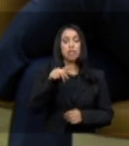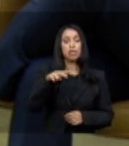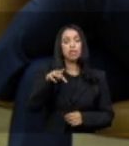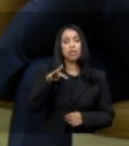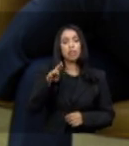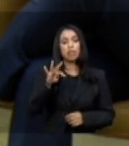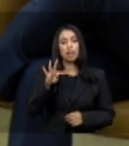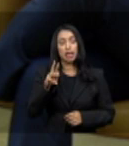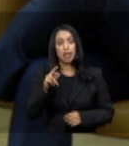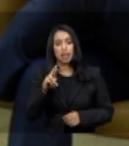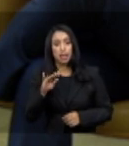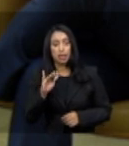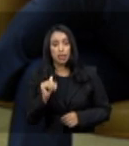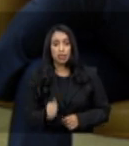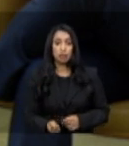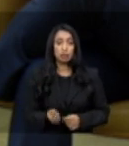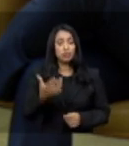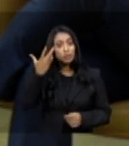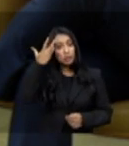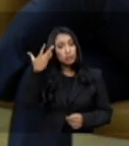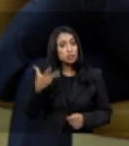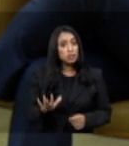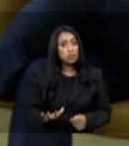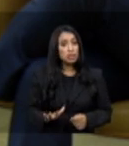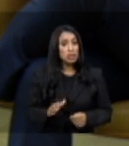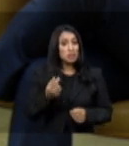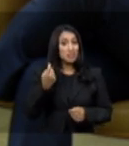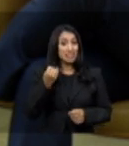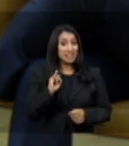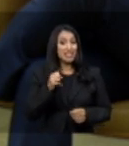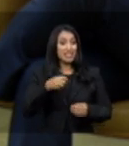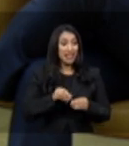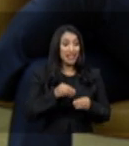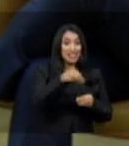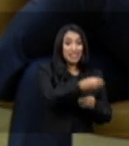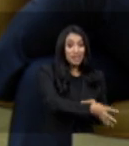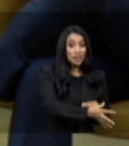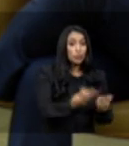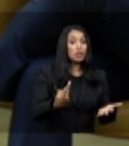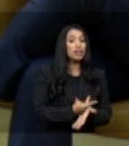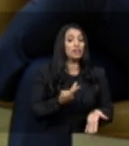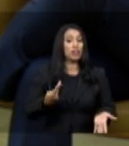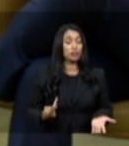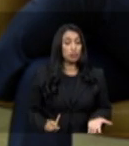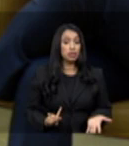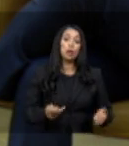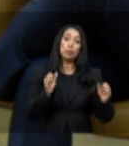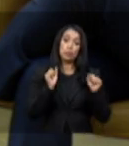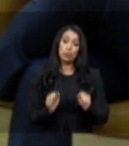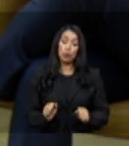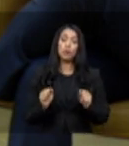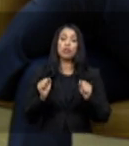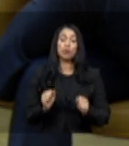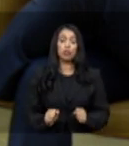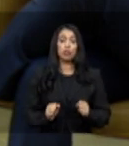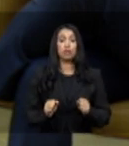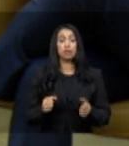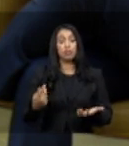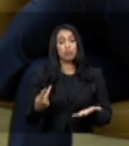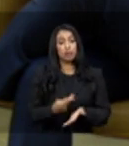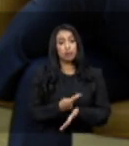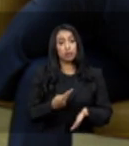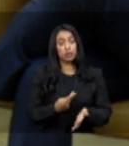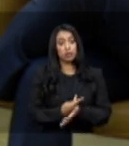se sabe exatamente de condições estas mesmas pessoas terão ao saírem do sistema prisional que asus magistrados do distrito